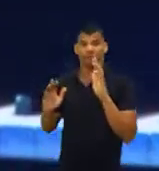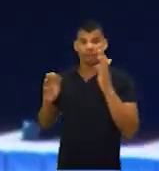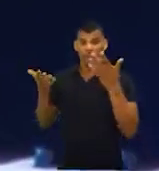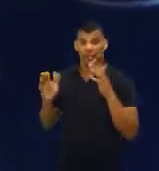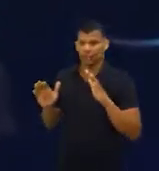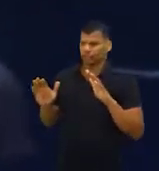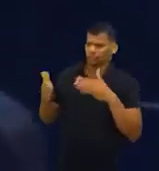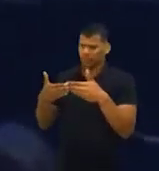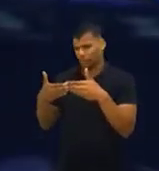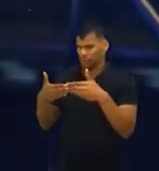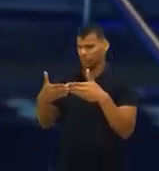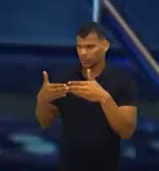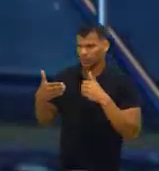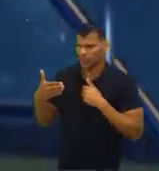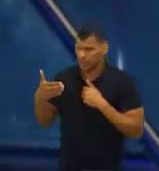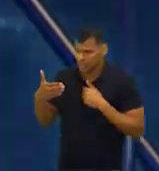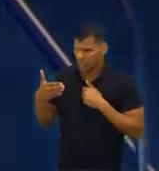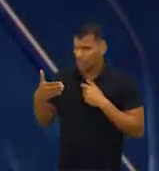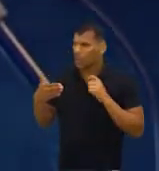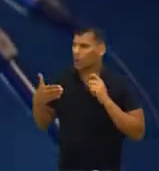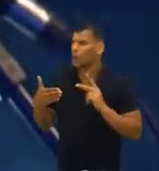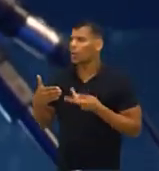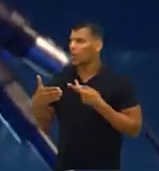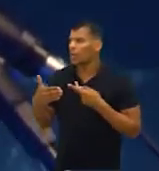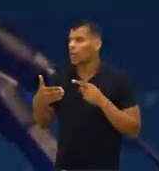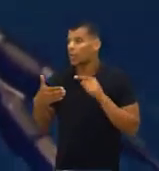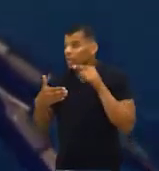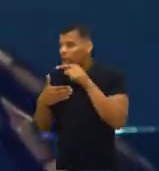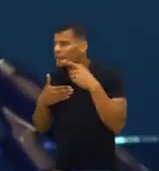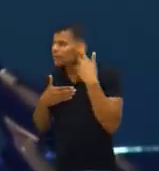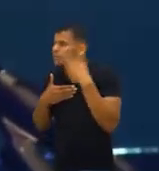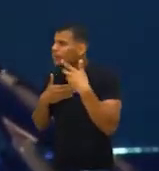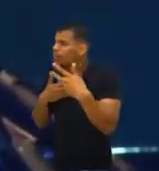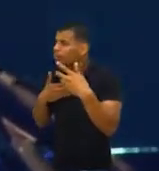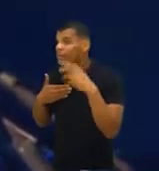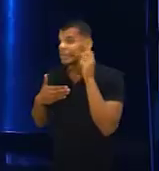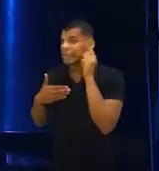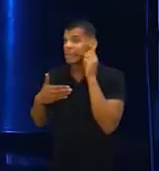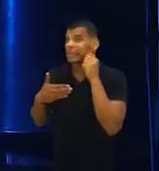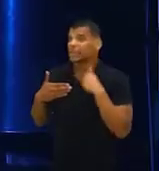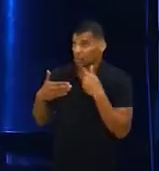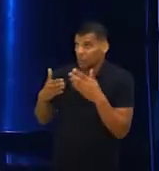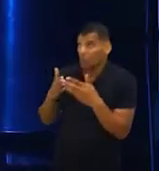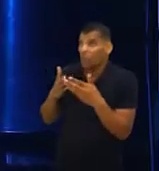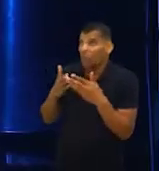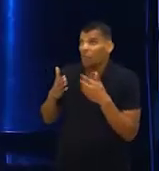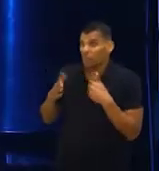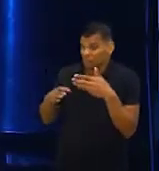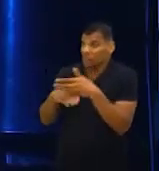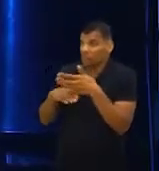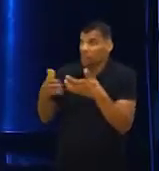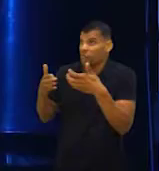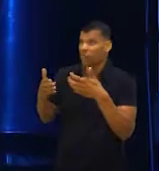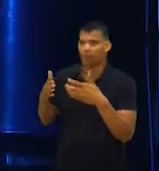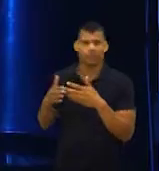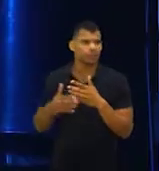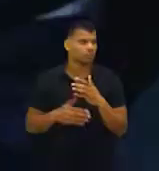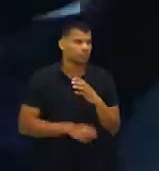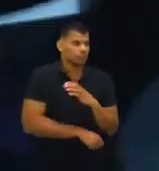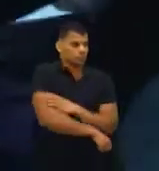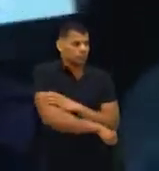Lá dentro rolando Bob Marley, cá fora por favor documento. Barrados no baile, oh,